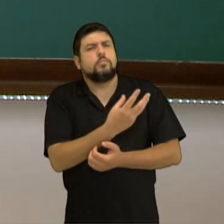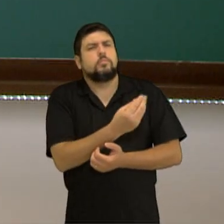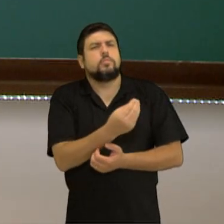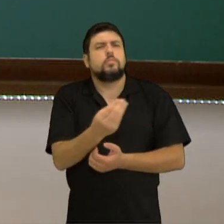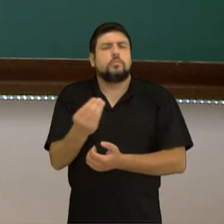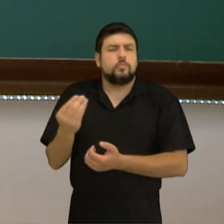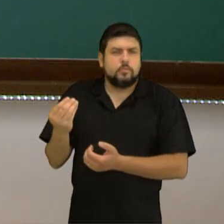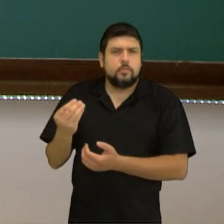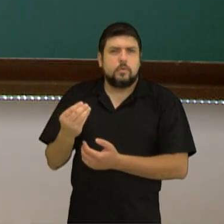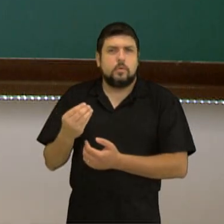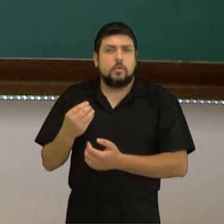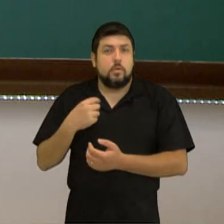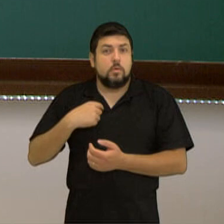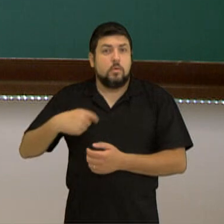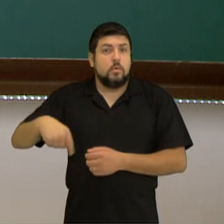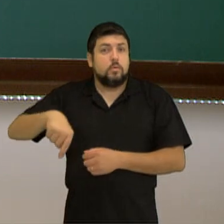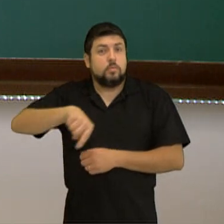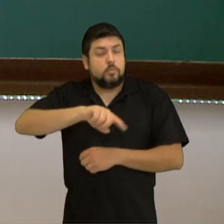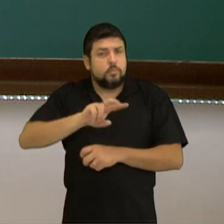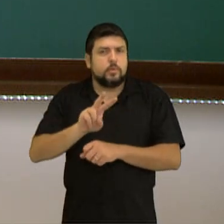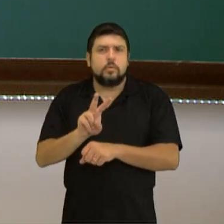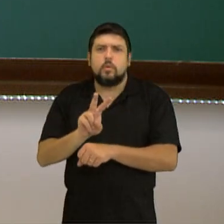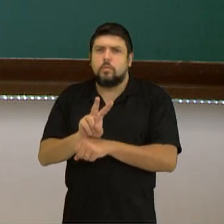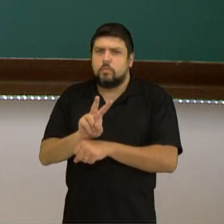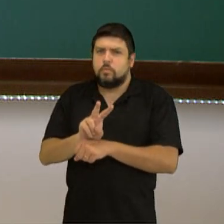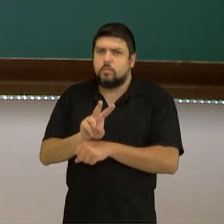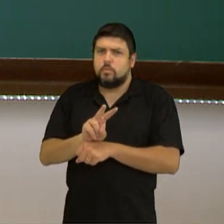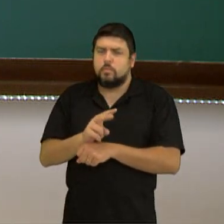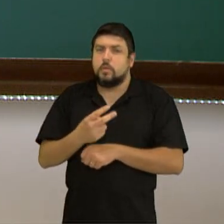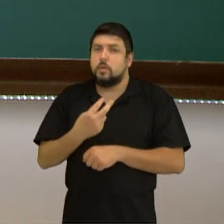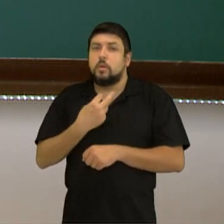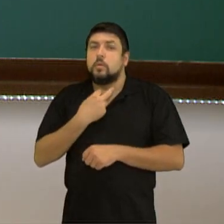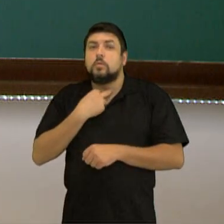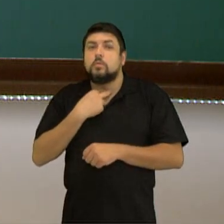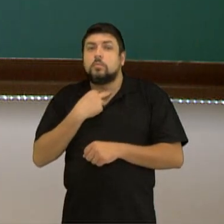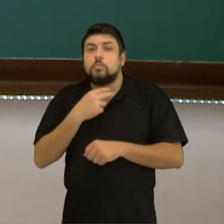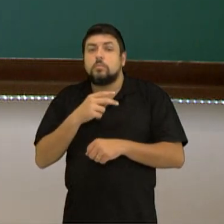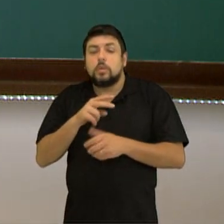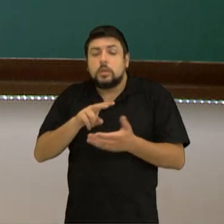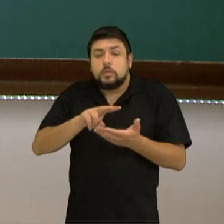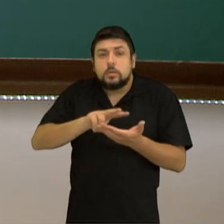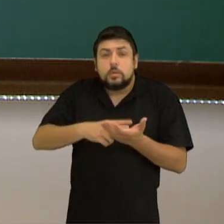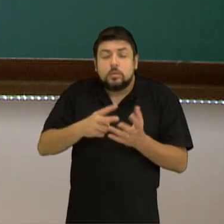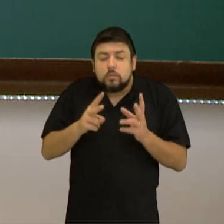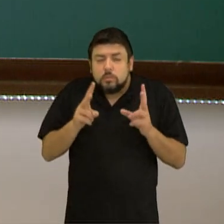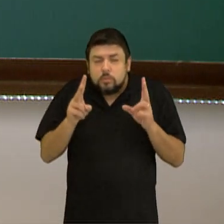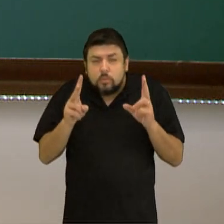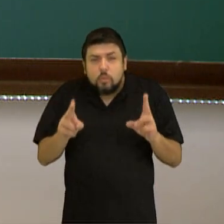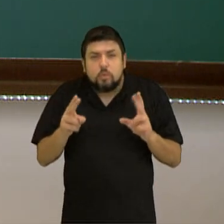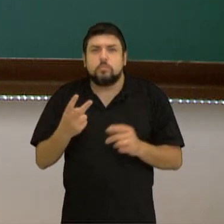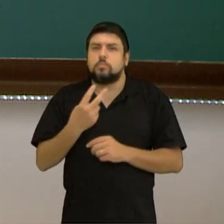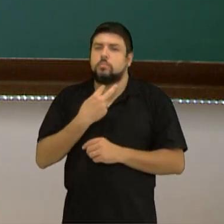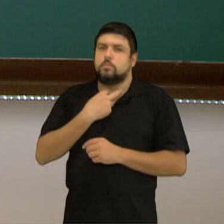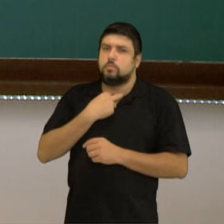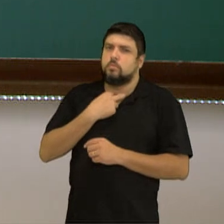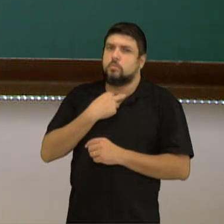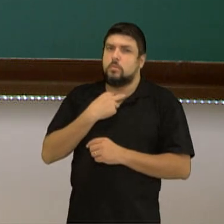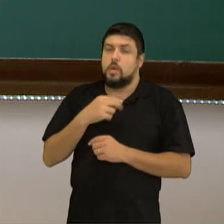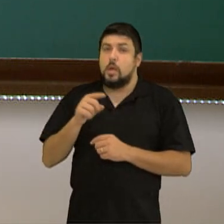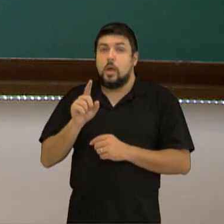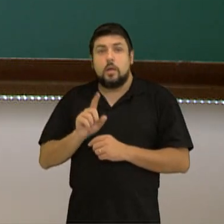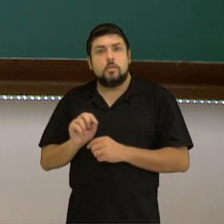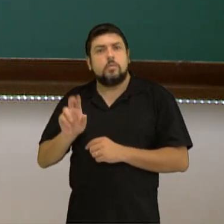gente sempre tem que tomar cuidado porque a gente não pode traduzi-los ao pé da letra, tá? Eles são muito utilizados, principalmente na língua informal.